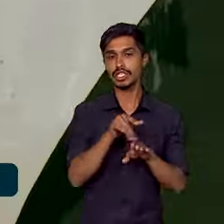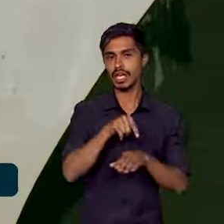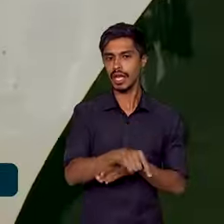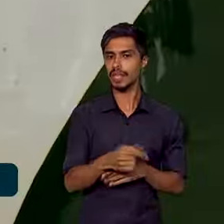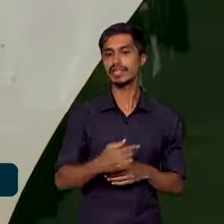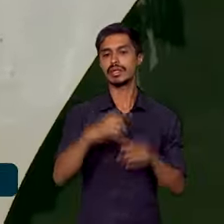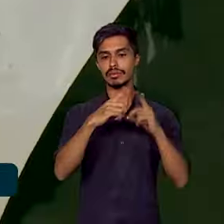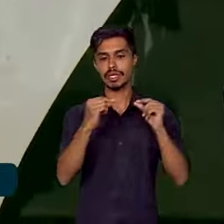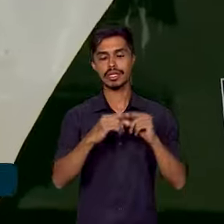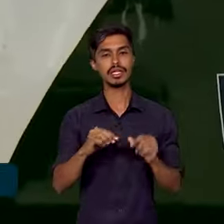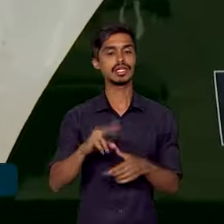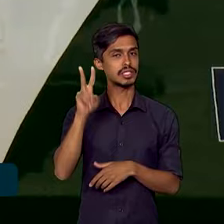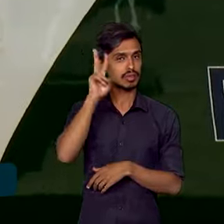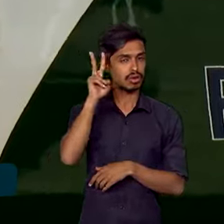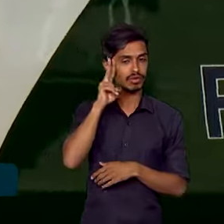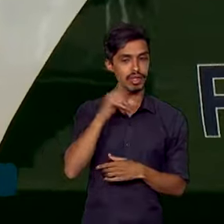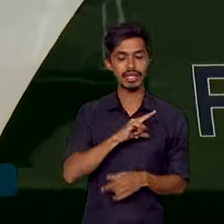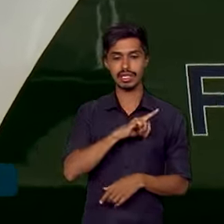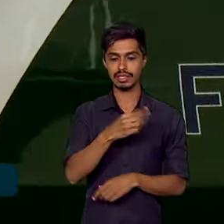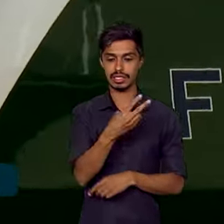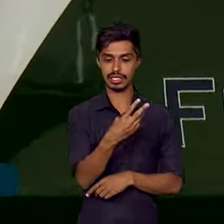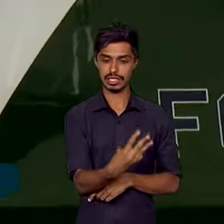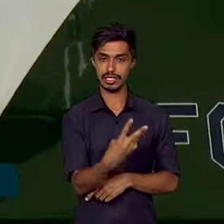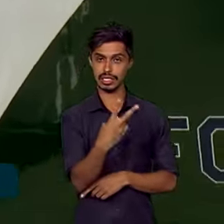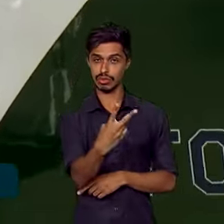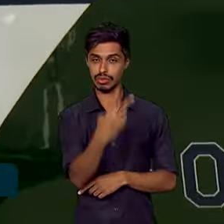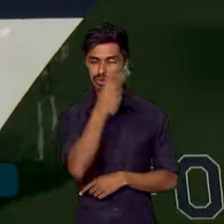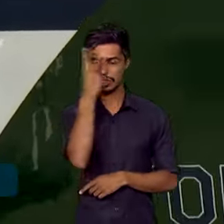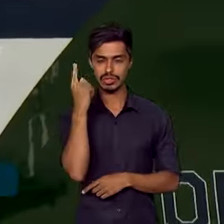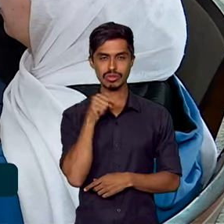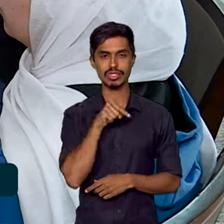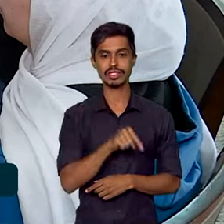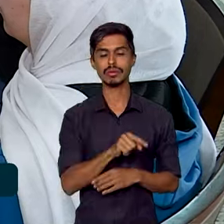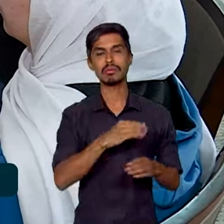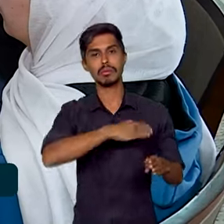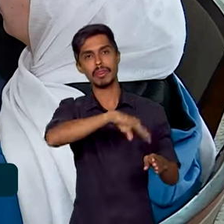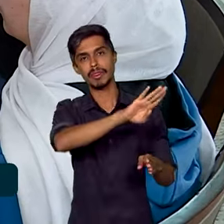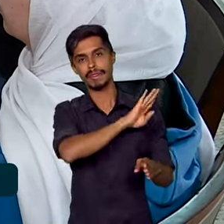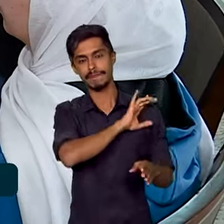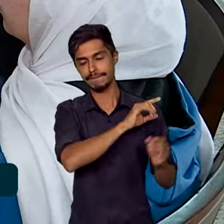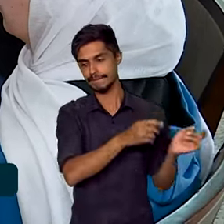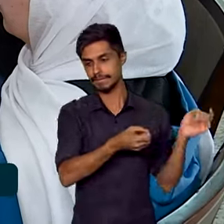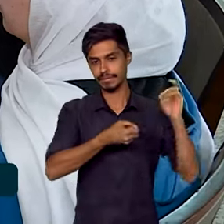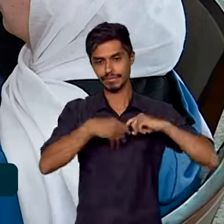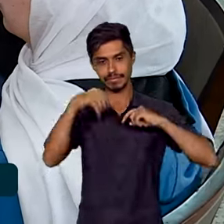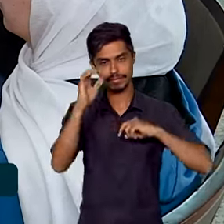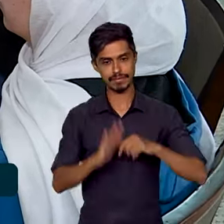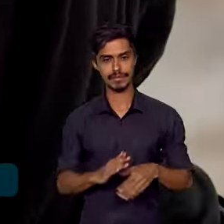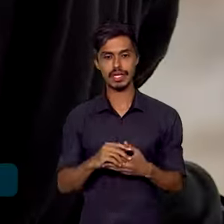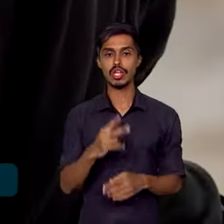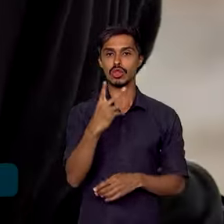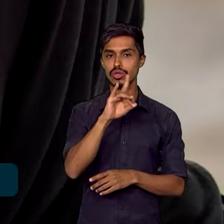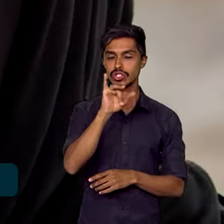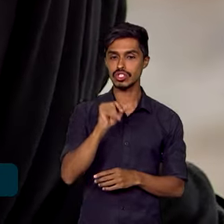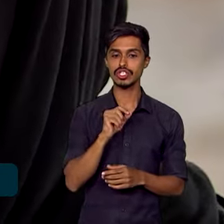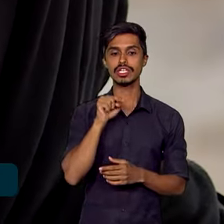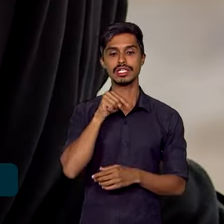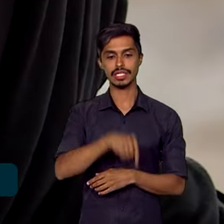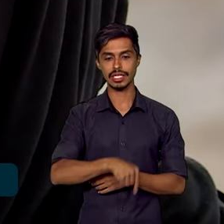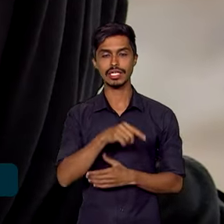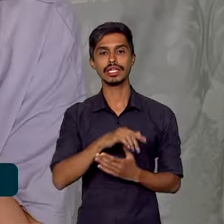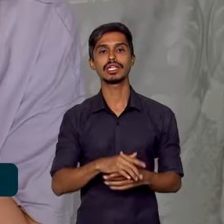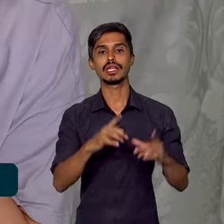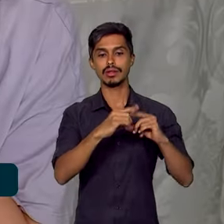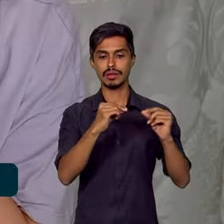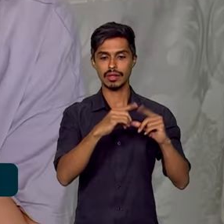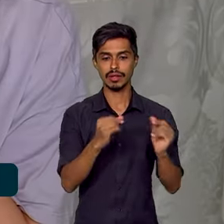noite, com 32 repatriados da faixa de Gaza. Eles ficaram 2 dias alojados na capital federal